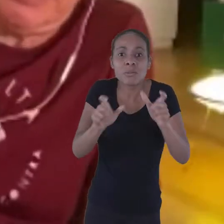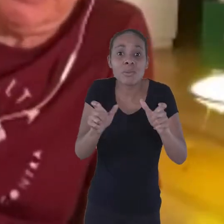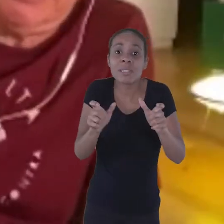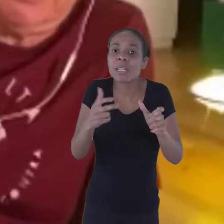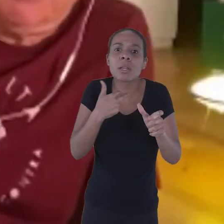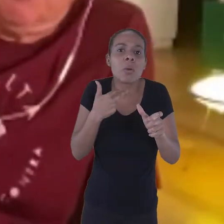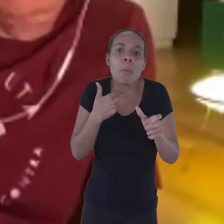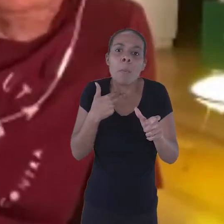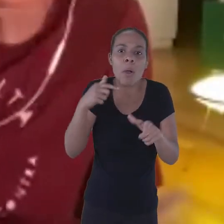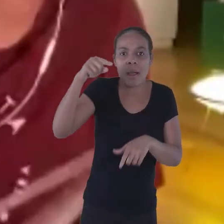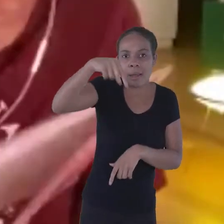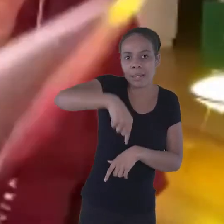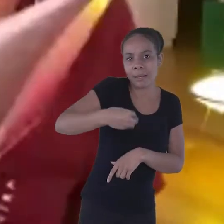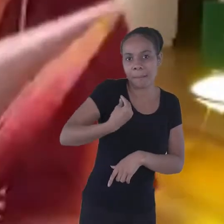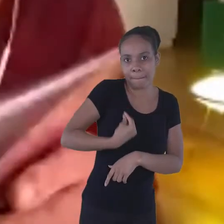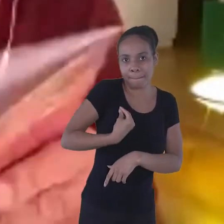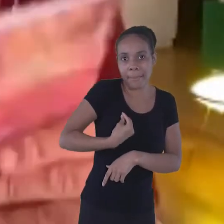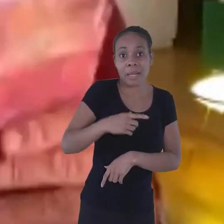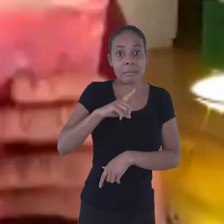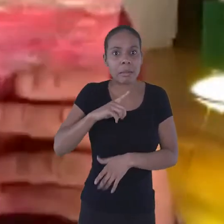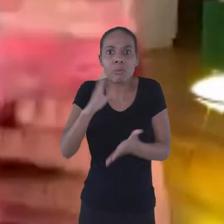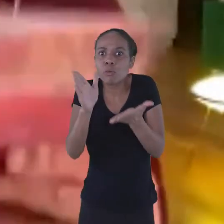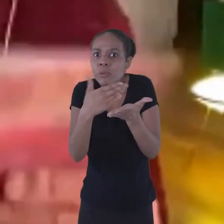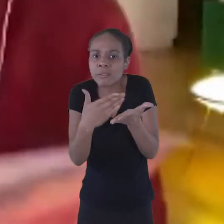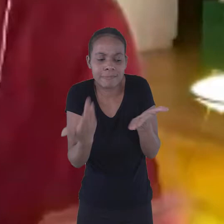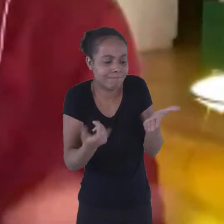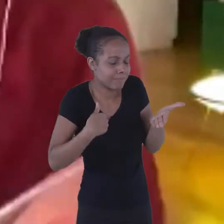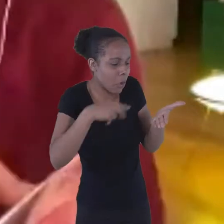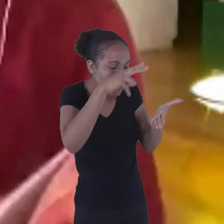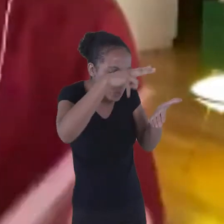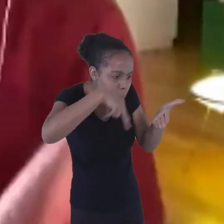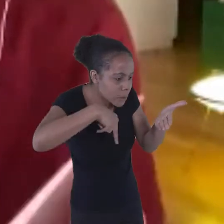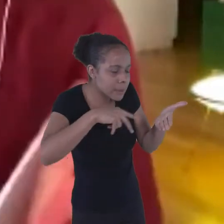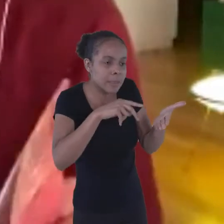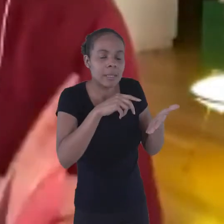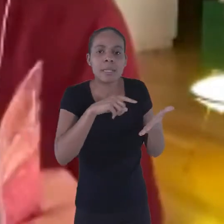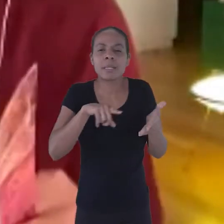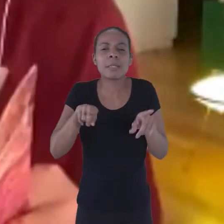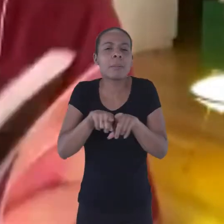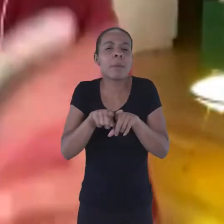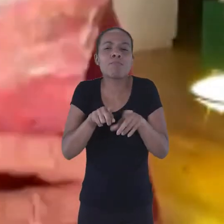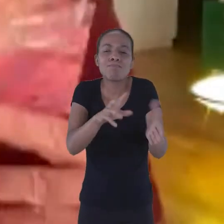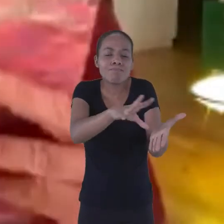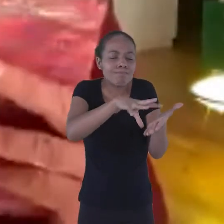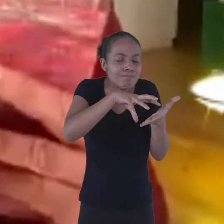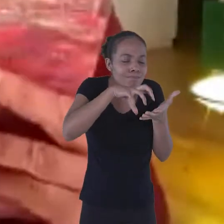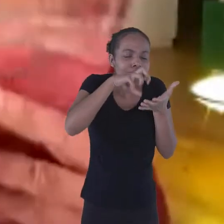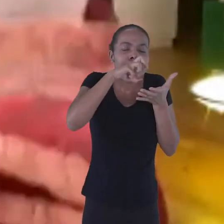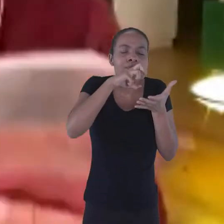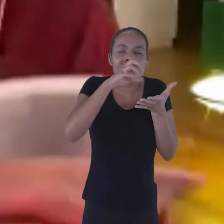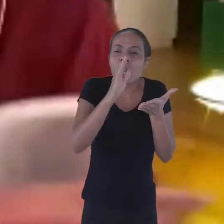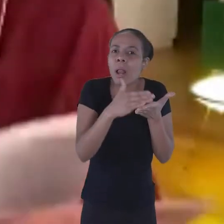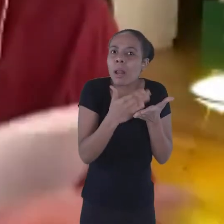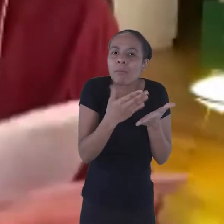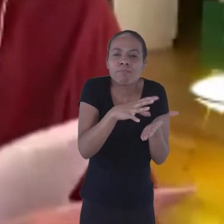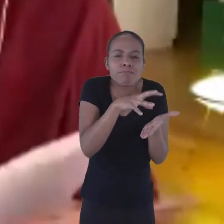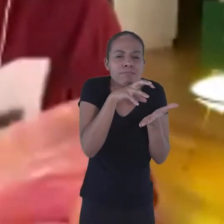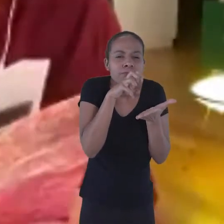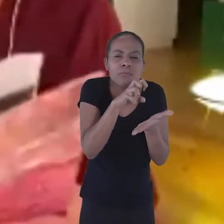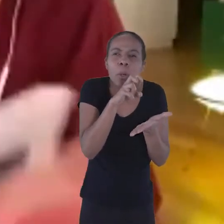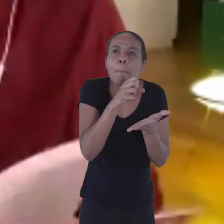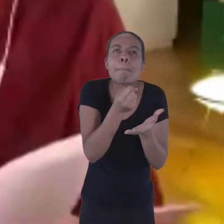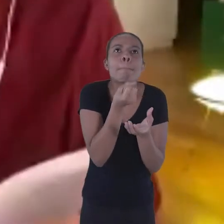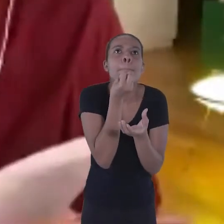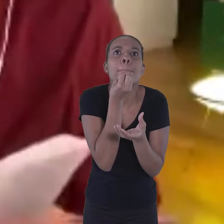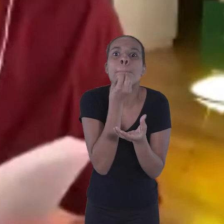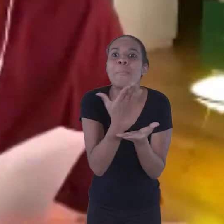estar aqui. O livro, outra coisa, o livro tem um cheiro bom, O livro cheira bom, é gostoso. Peguei o livro,